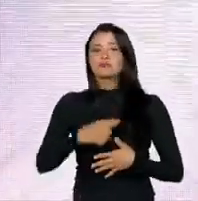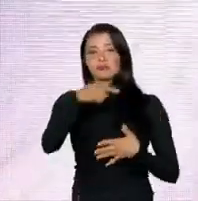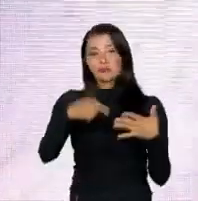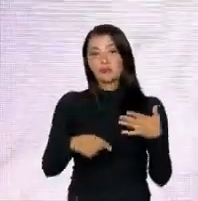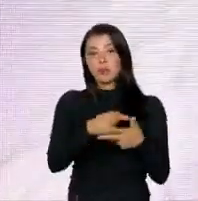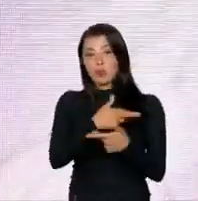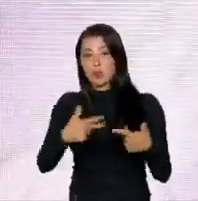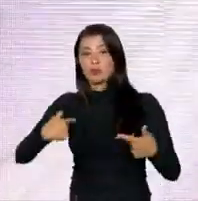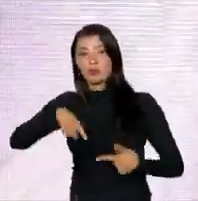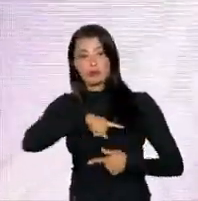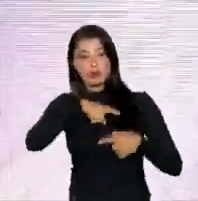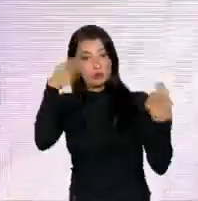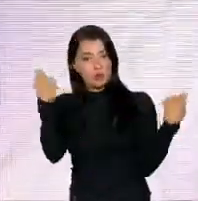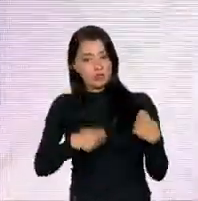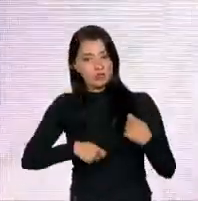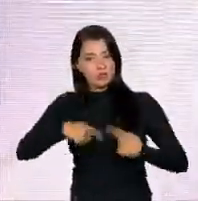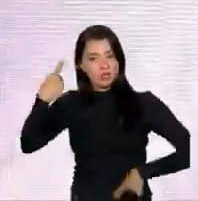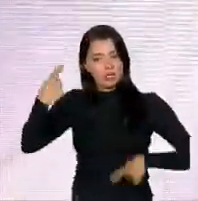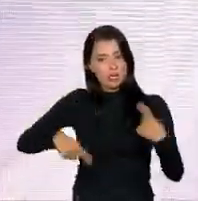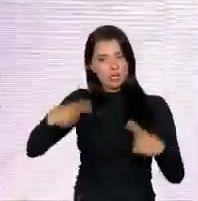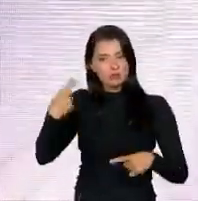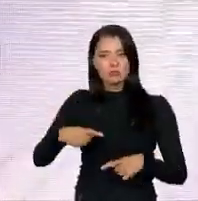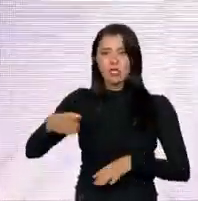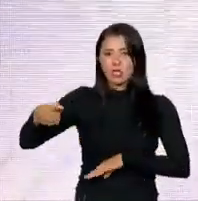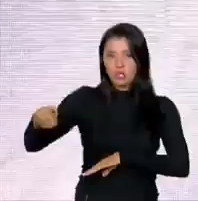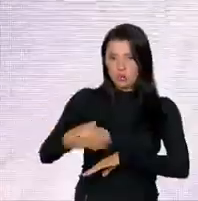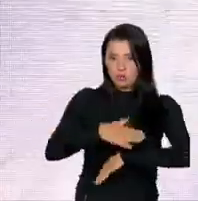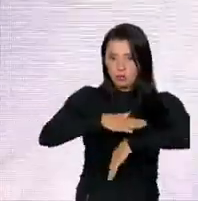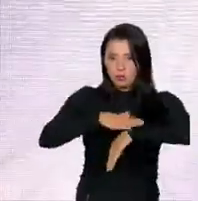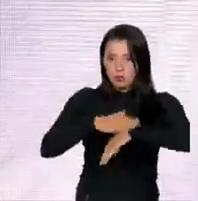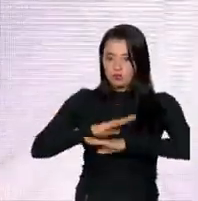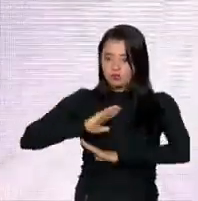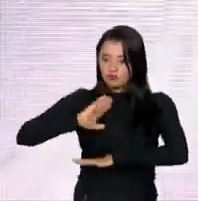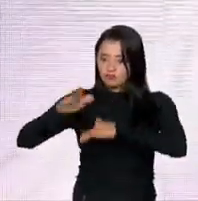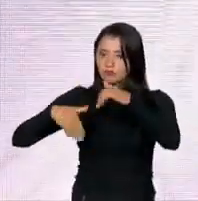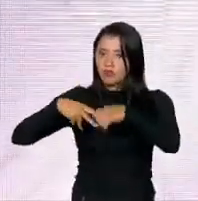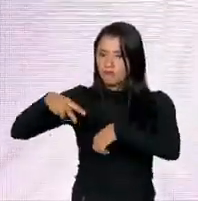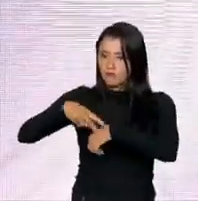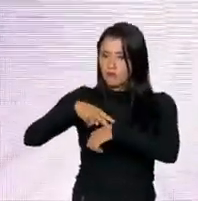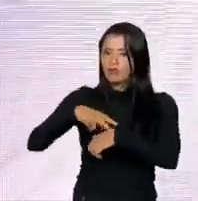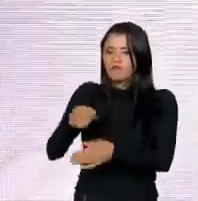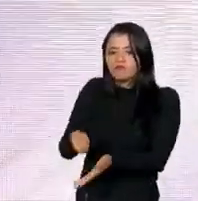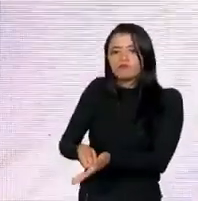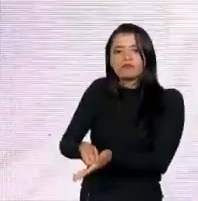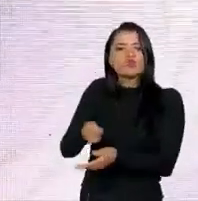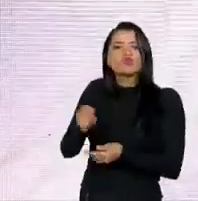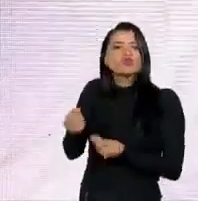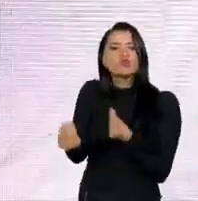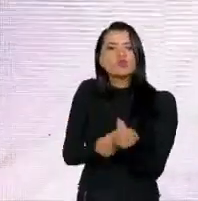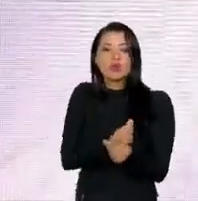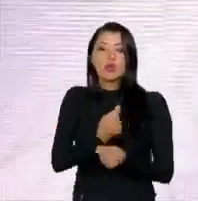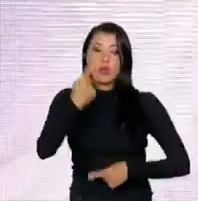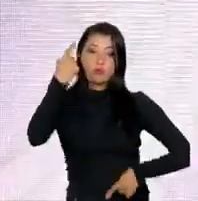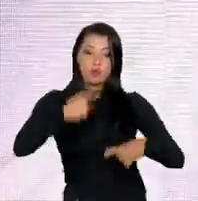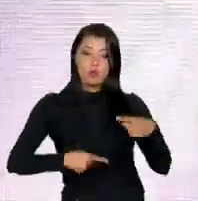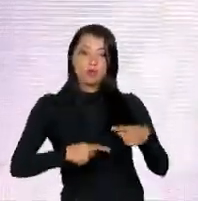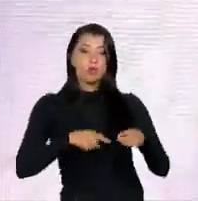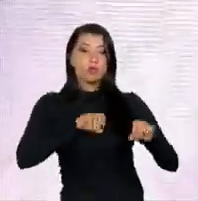questões a serem debatidas, né? Então, o novo ciclo de desenvolvimento verde vai exigir uma política